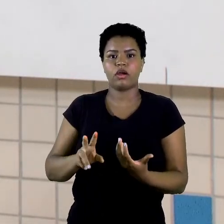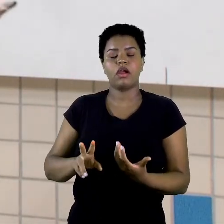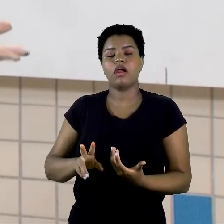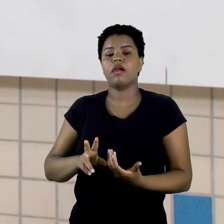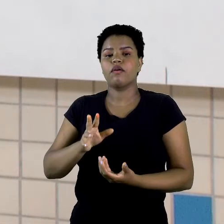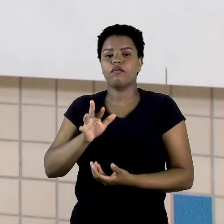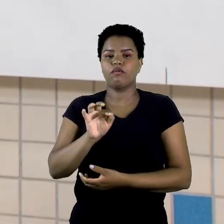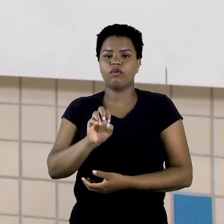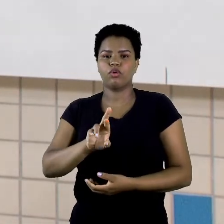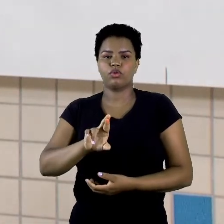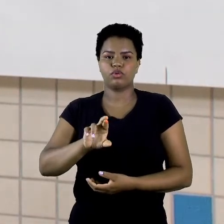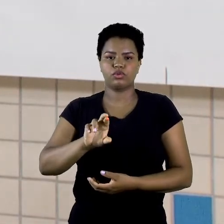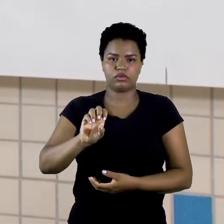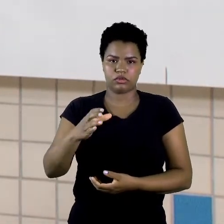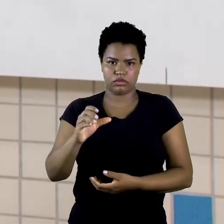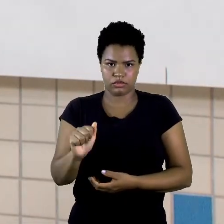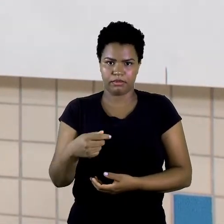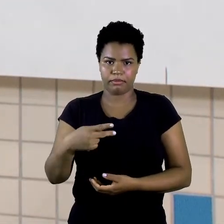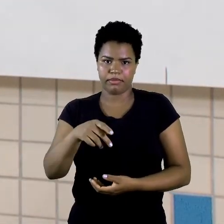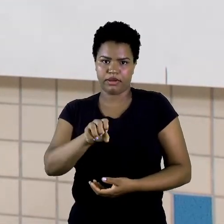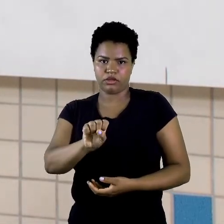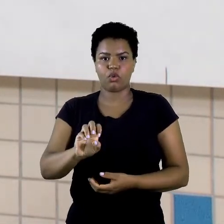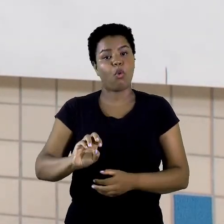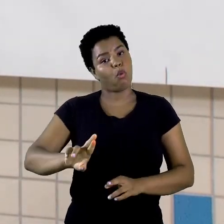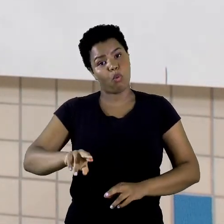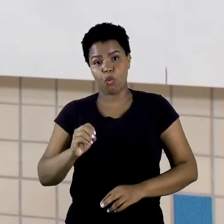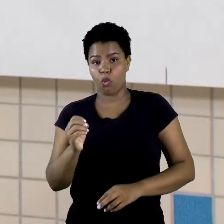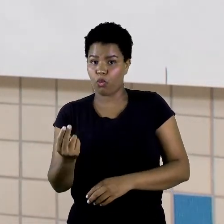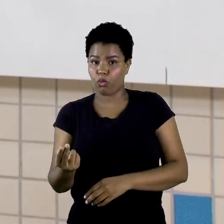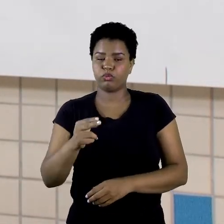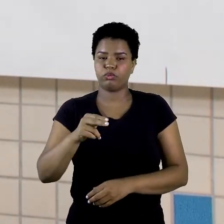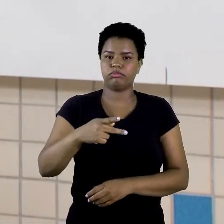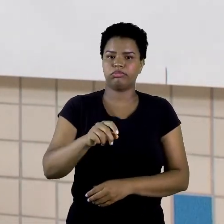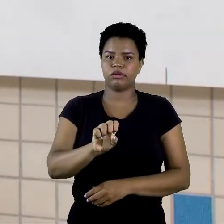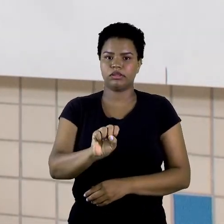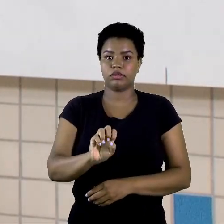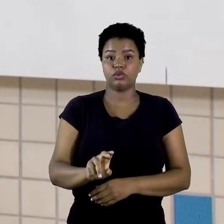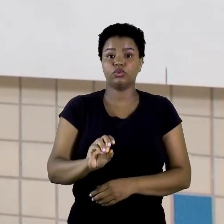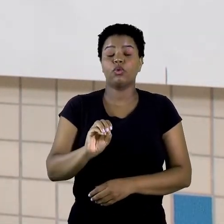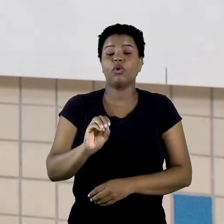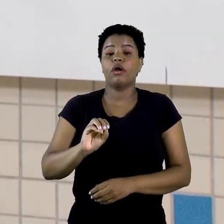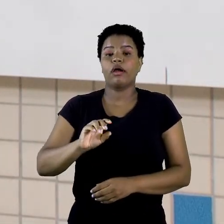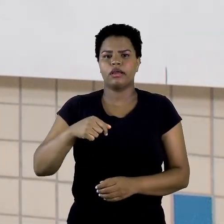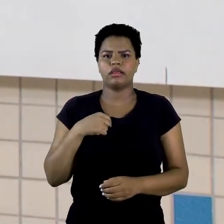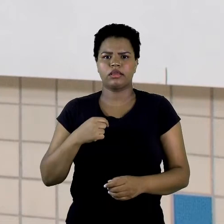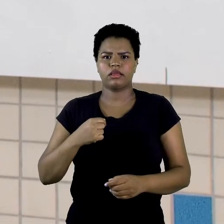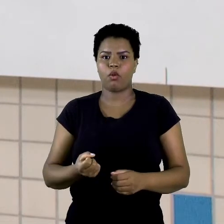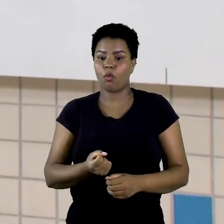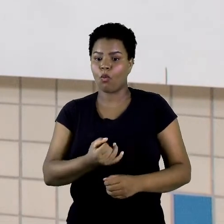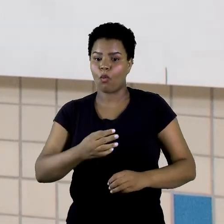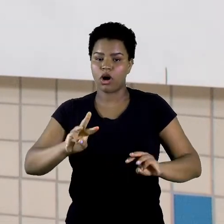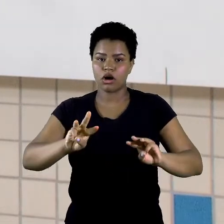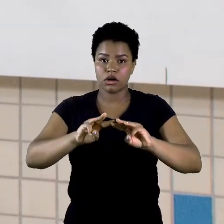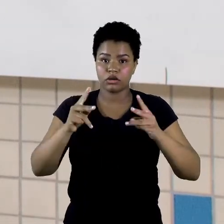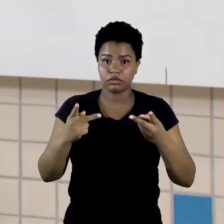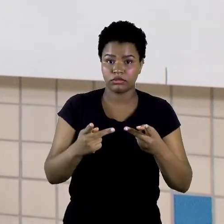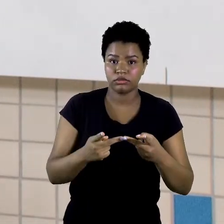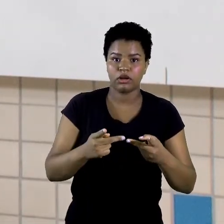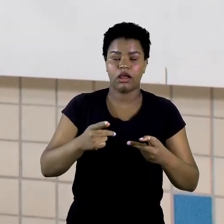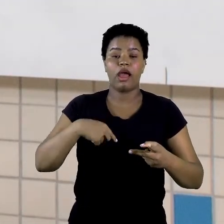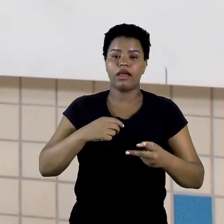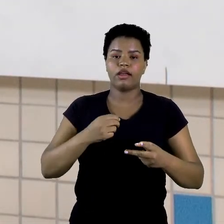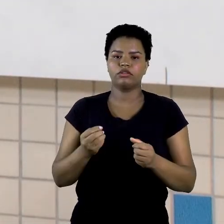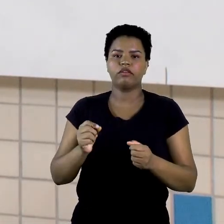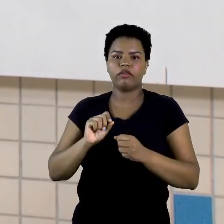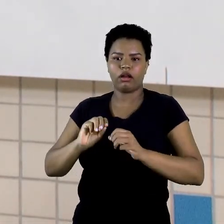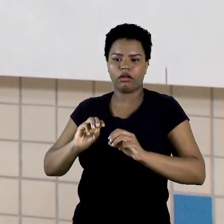ou simplesmente peso. Cuidado, quando nos referimos à quantidade de matéria que compõe algum corpo, fazemos referência à massa